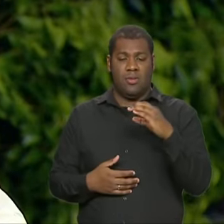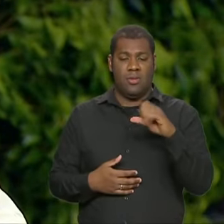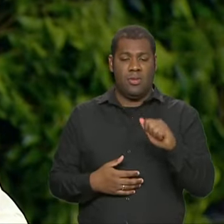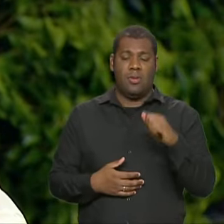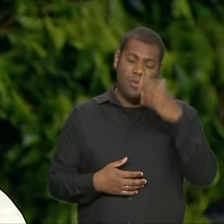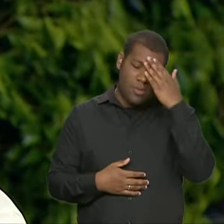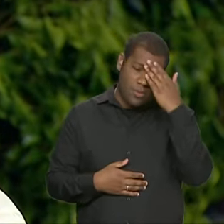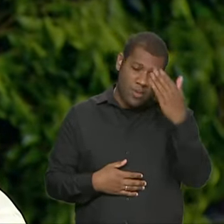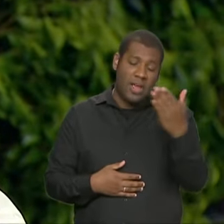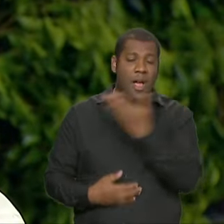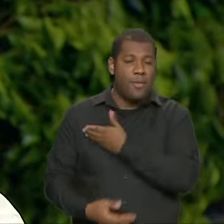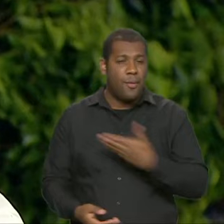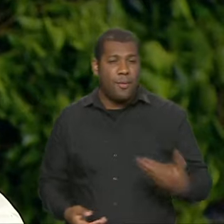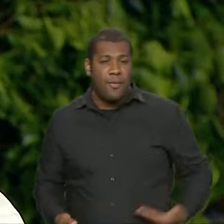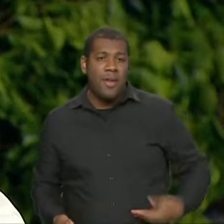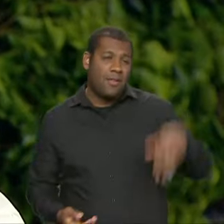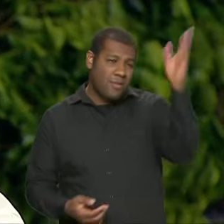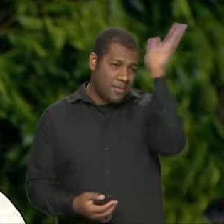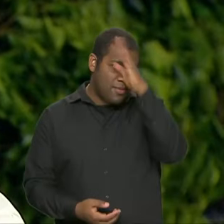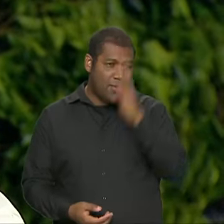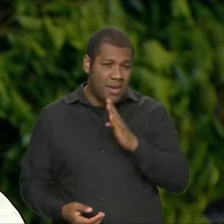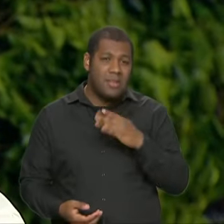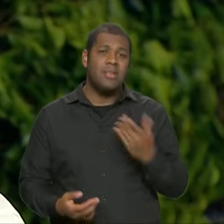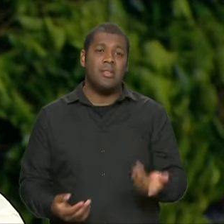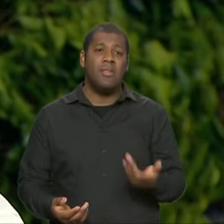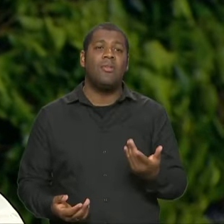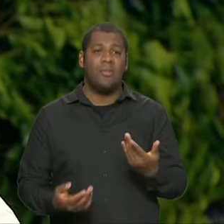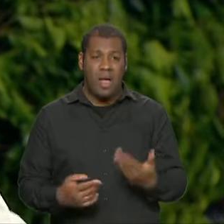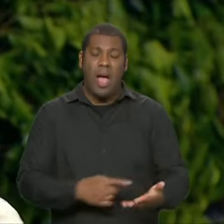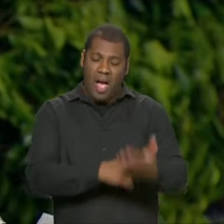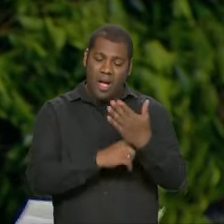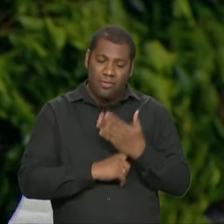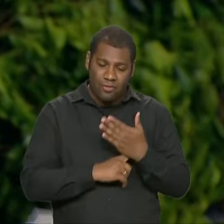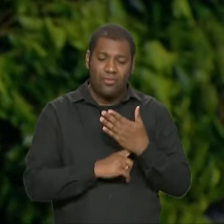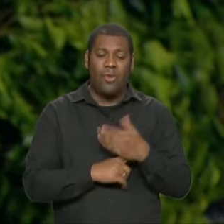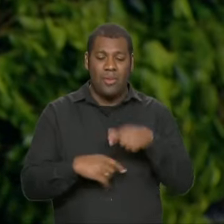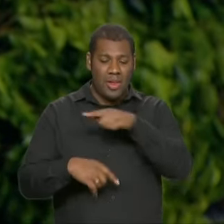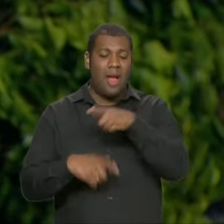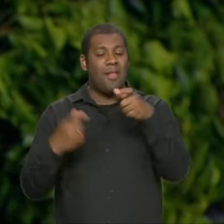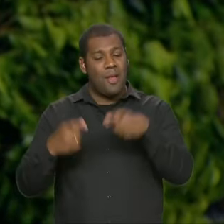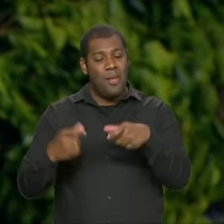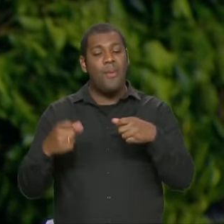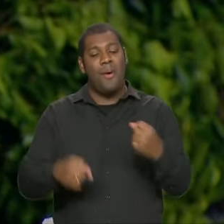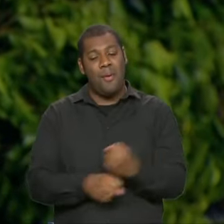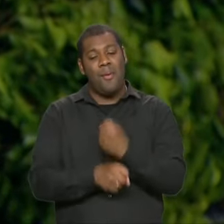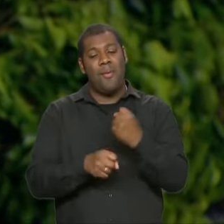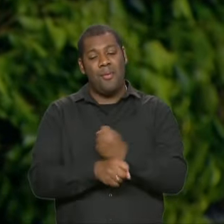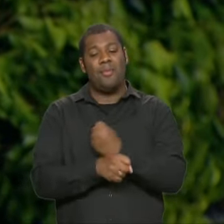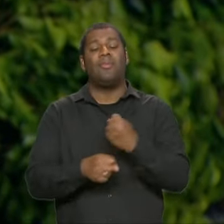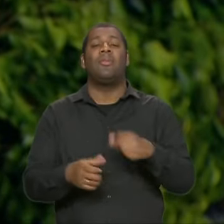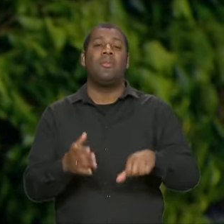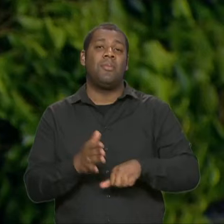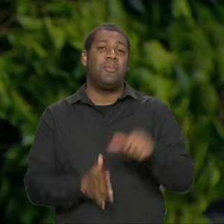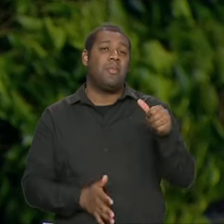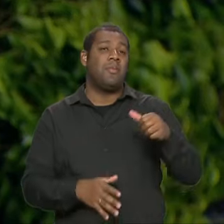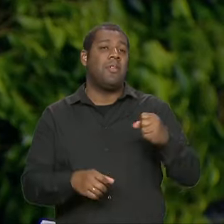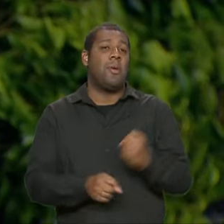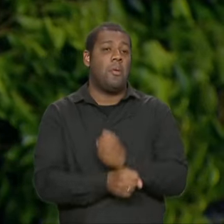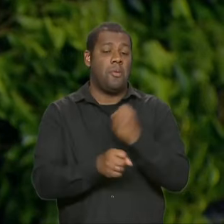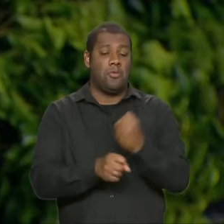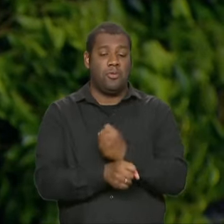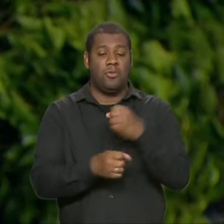Brasil, que nos cedeu um local para a construção. Foi a primeira vez que pudemos construir uma sede para a